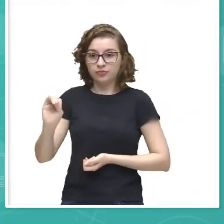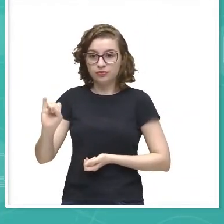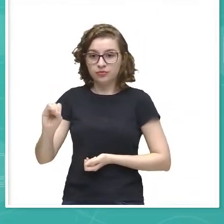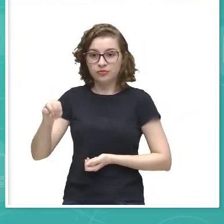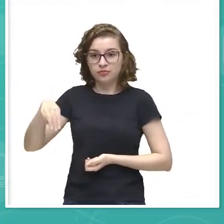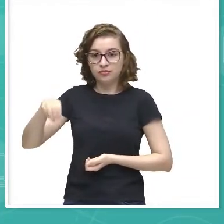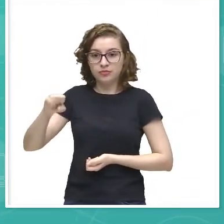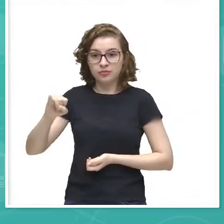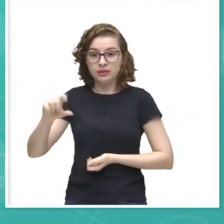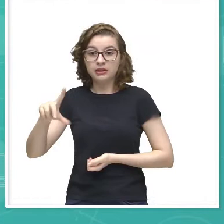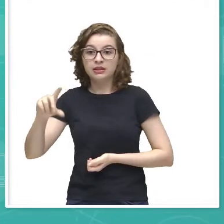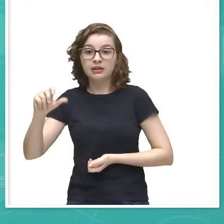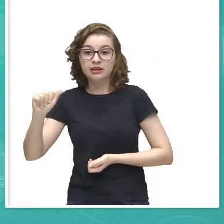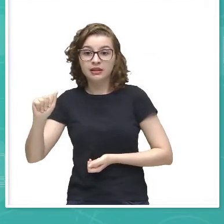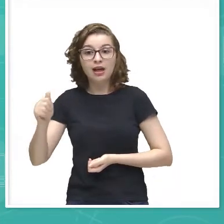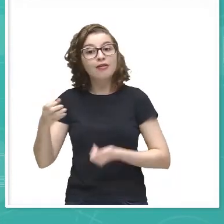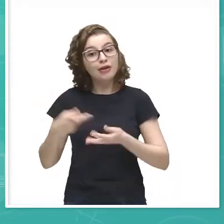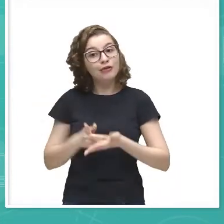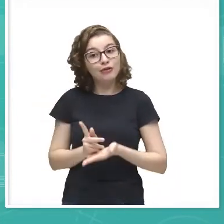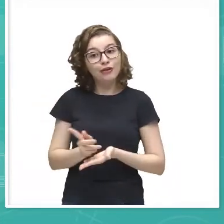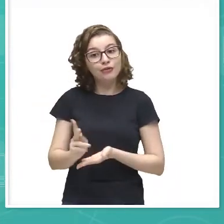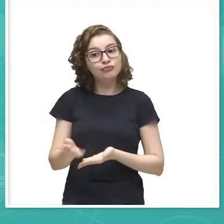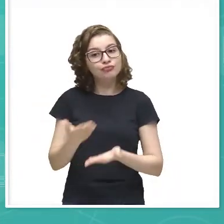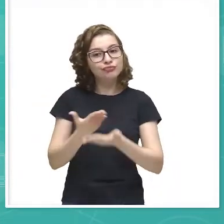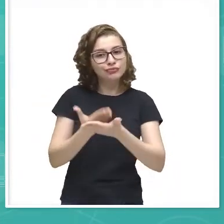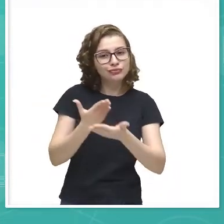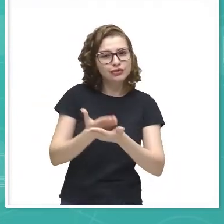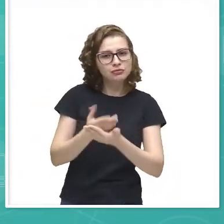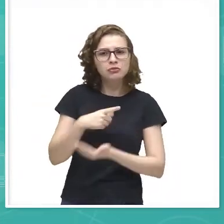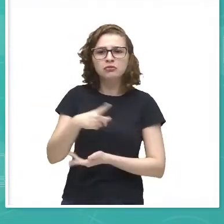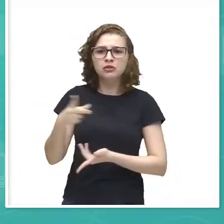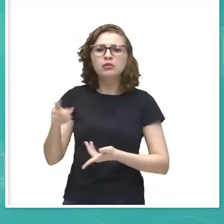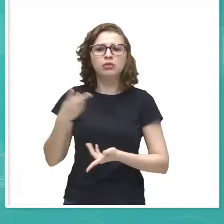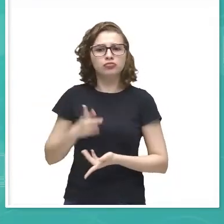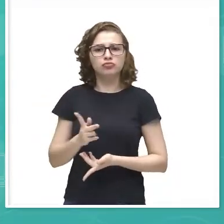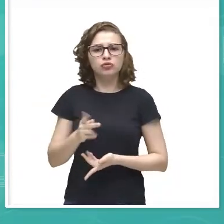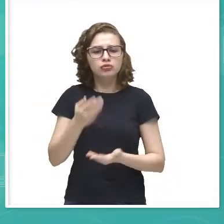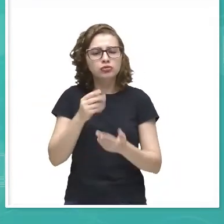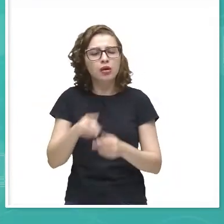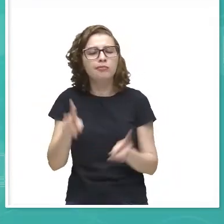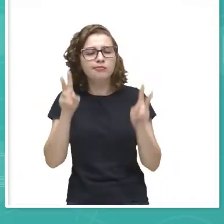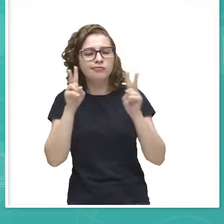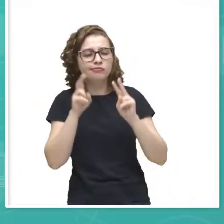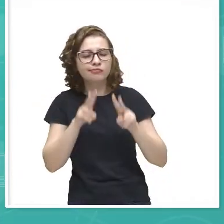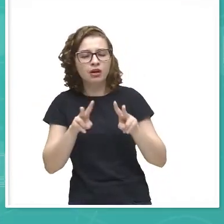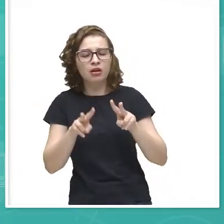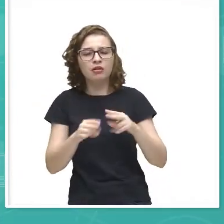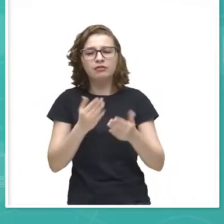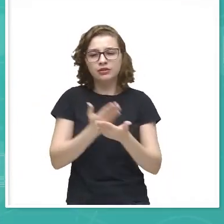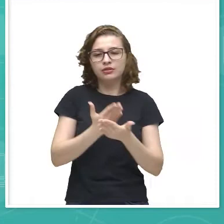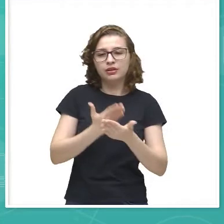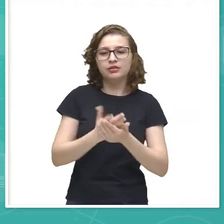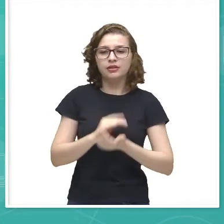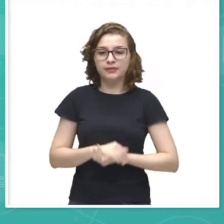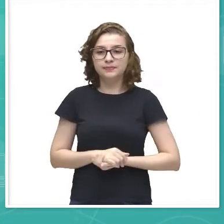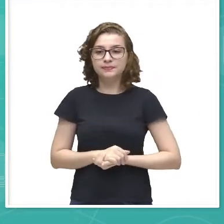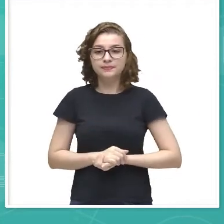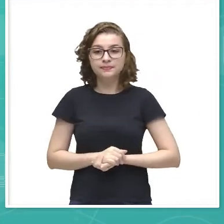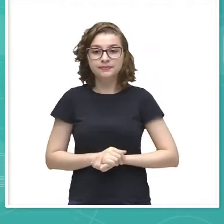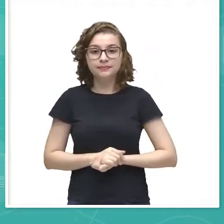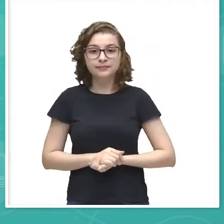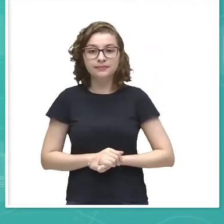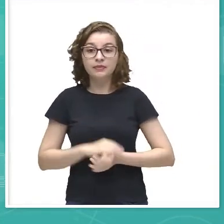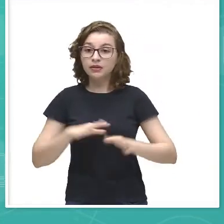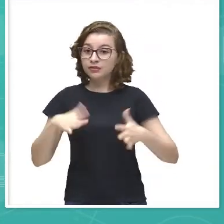ficar com a gente aqui. Muito bem, olha, vocês podem ficar, continuar assistindo as aulas que a gente vai passando por aqui, tá bom? Então, vamos lá.